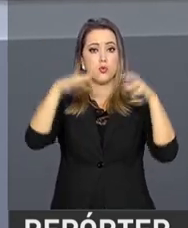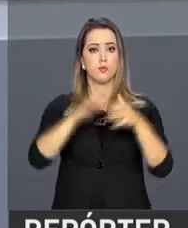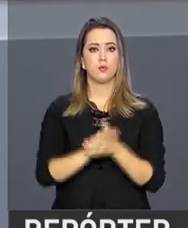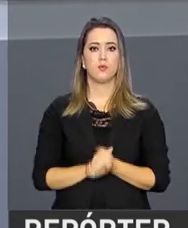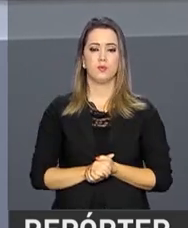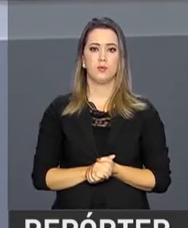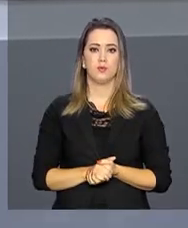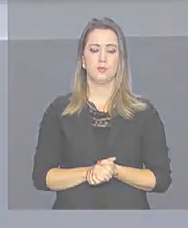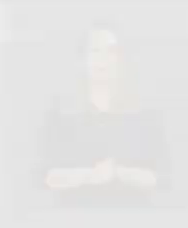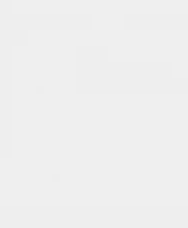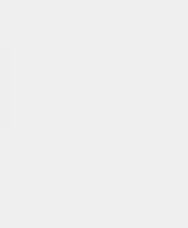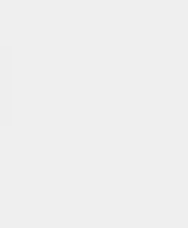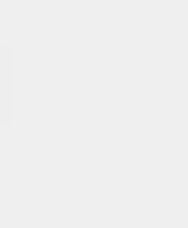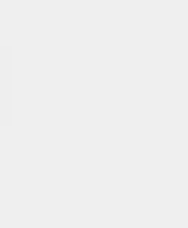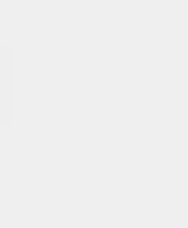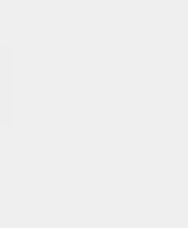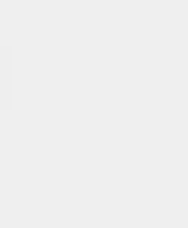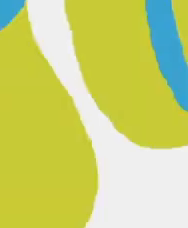casa.